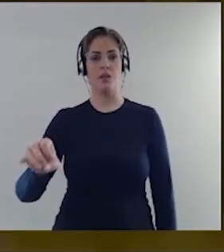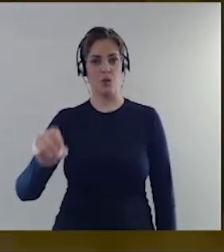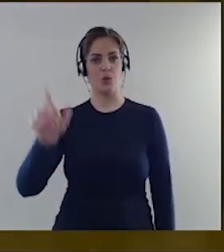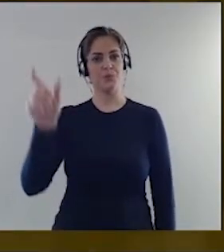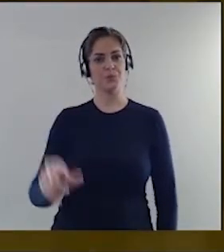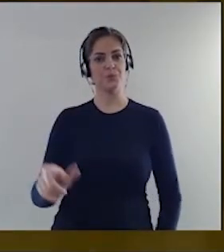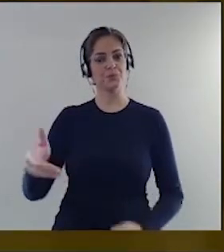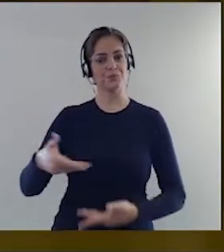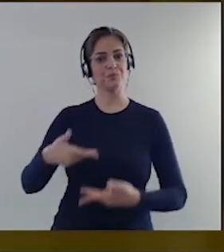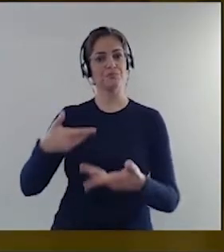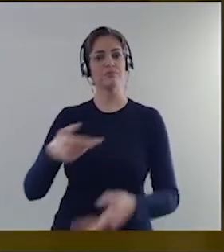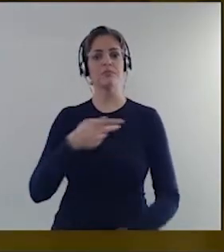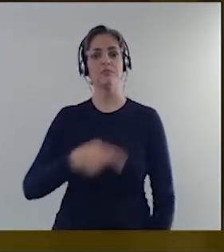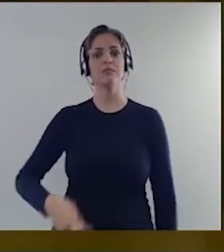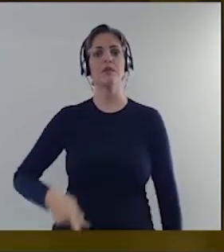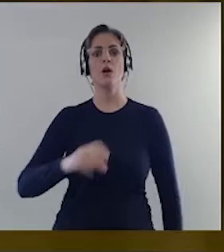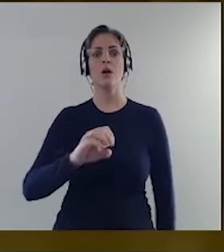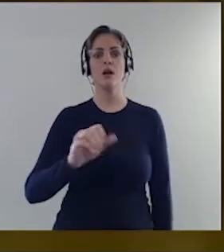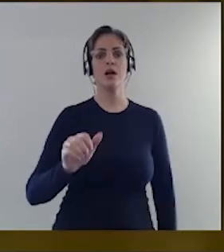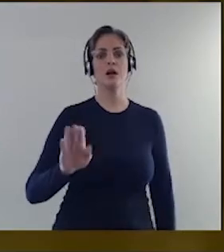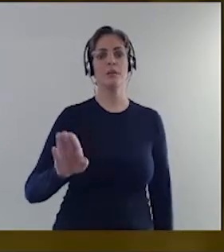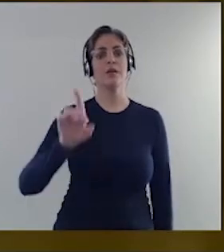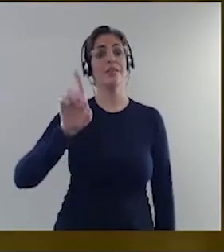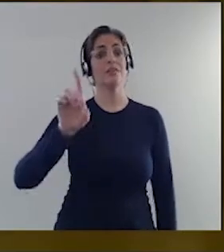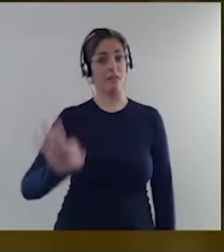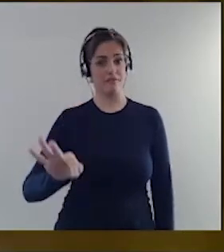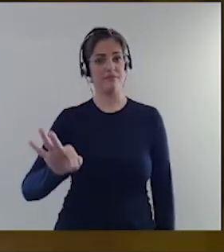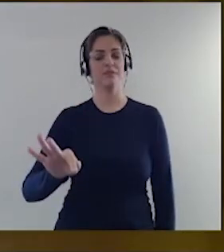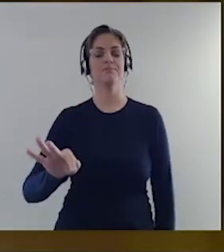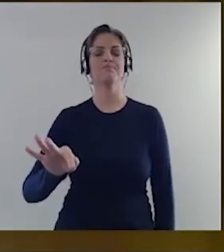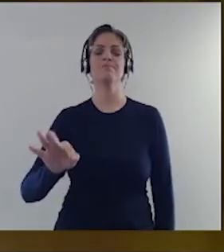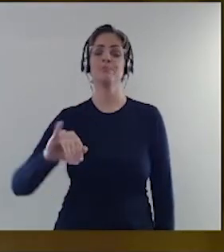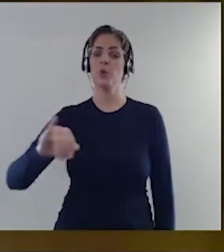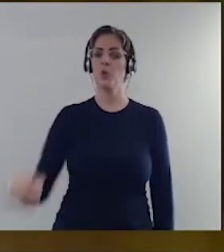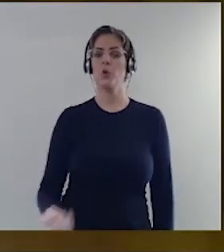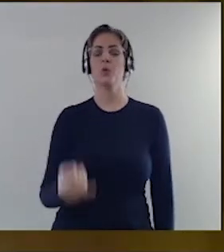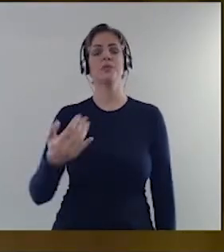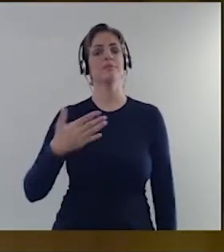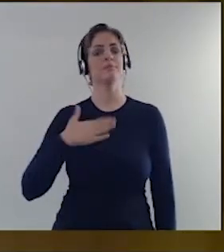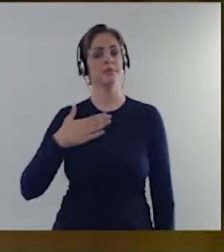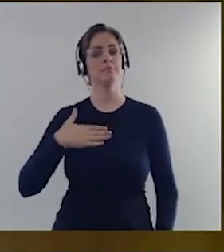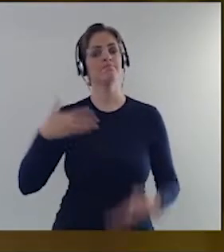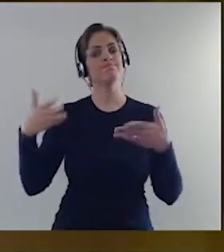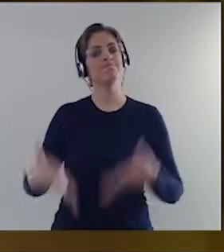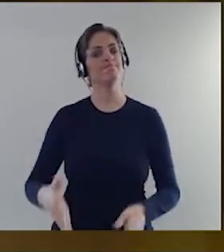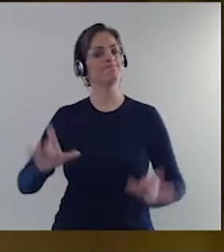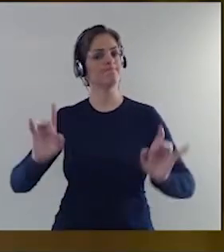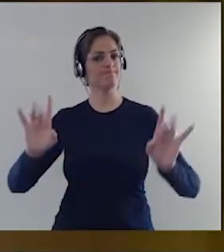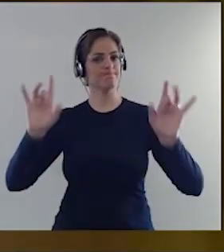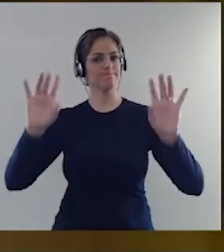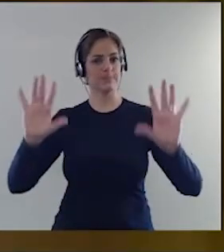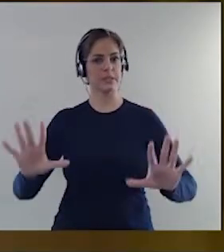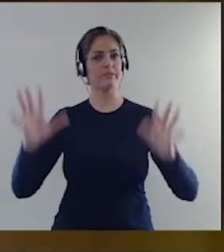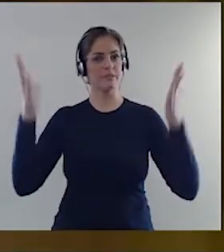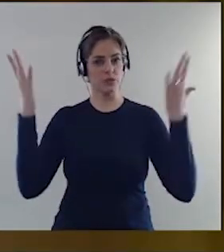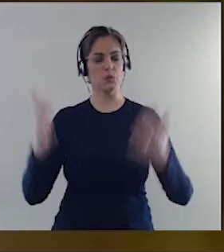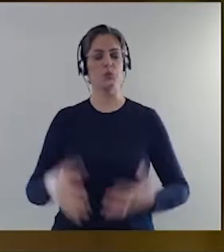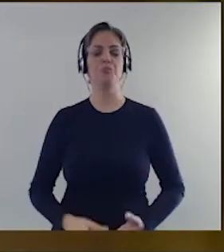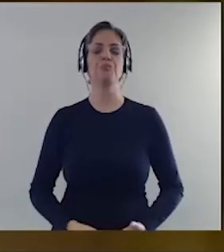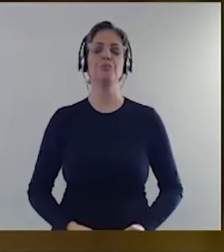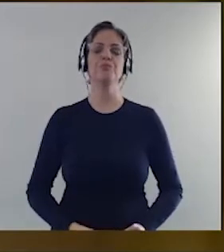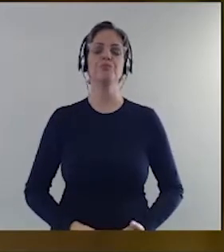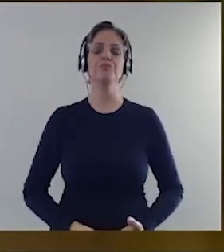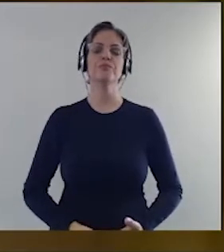Júnior, presidente da UABDF, que me oportunizou participar deste evento tão grandioso, principalmente